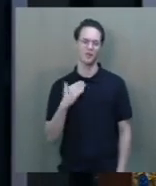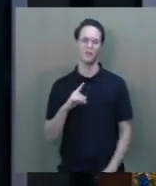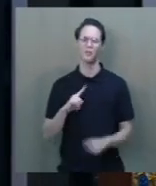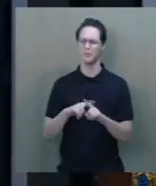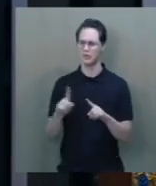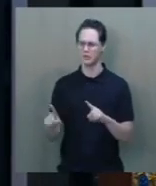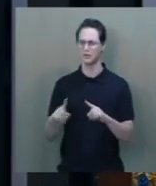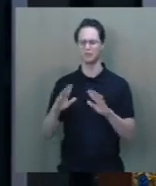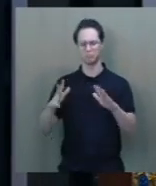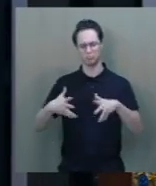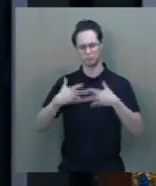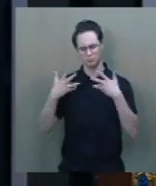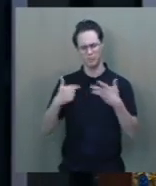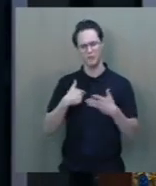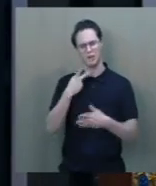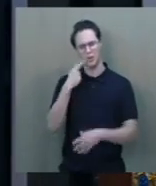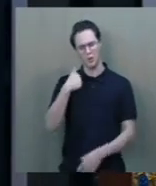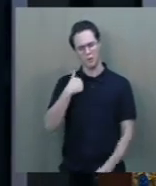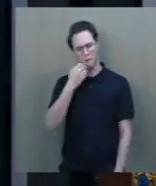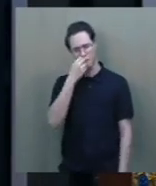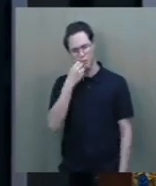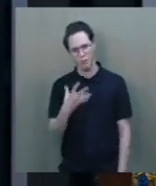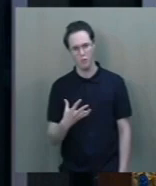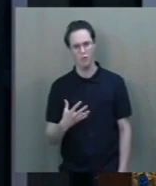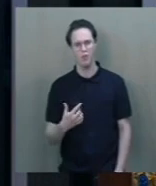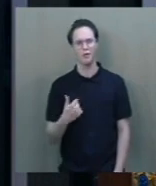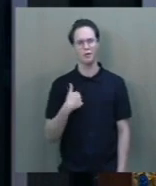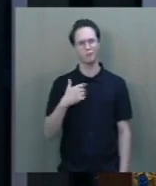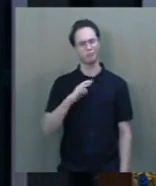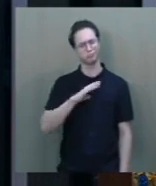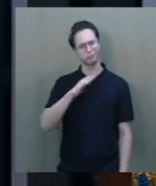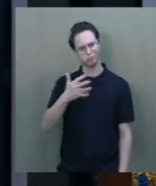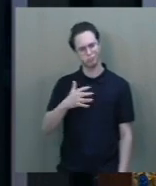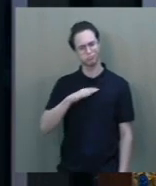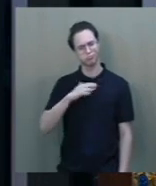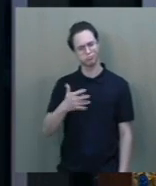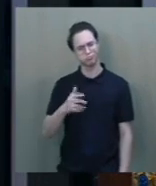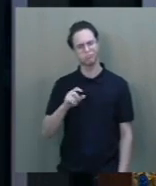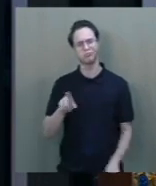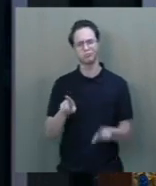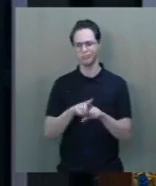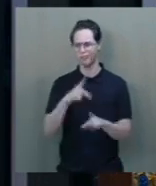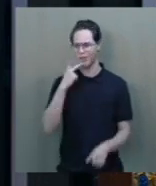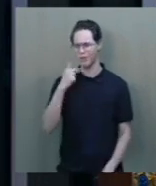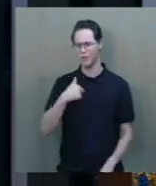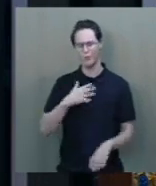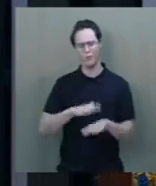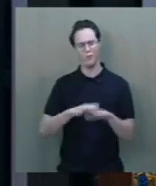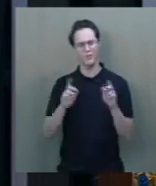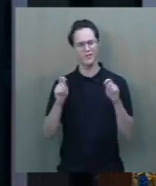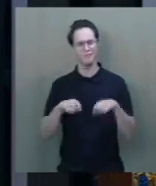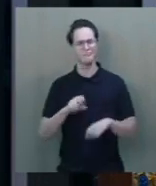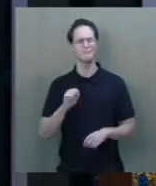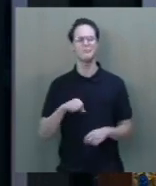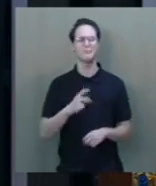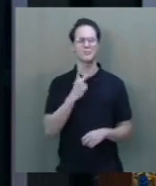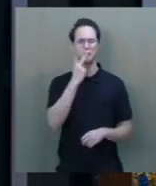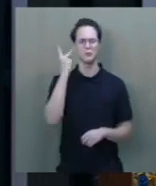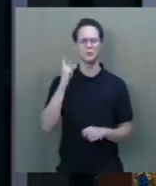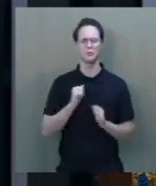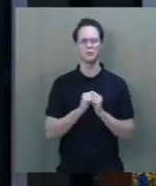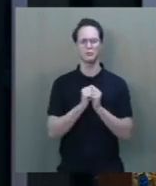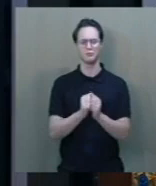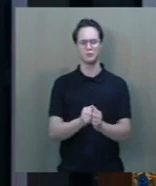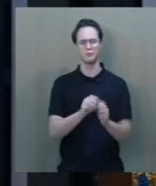impulsionaram, que me disseram que eu era boa, que me disseram que eu era valente, que me disseram que eu era competente, aqueles que andaram